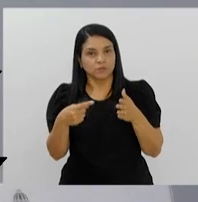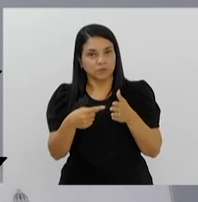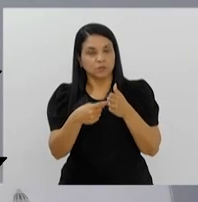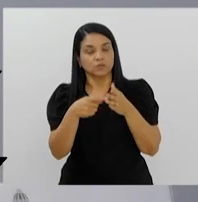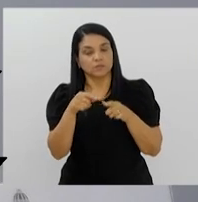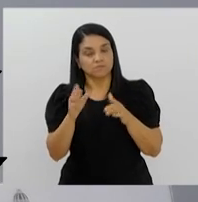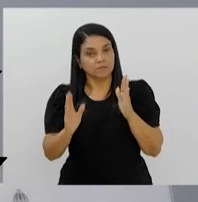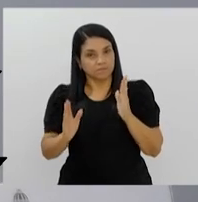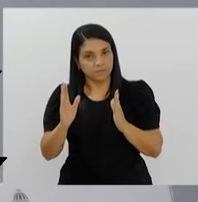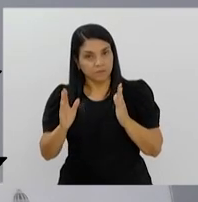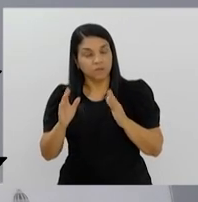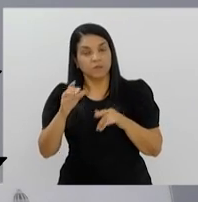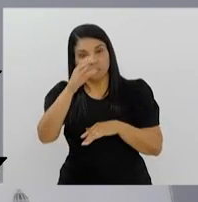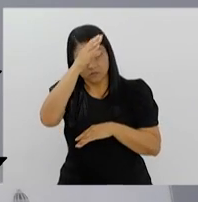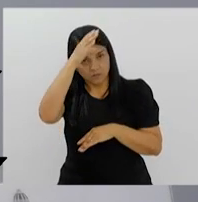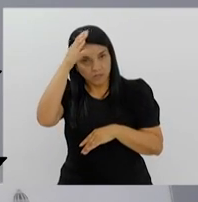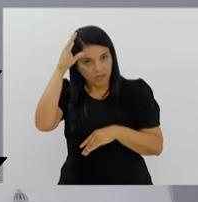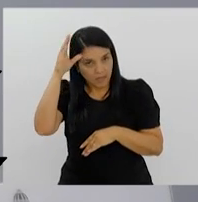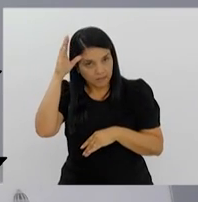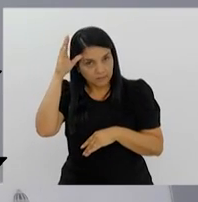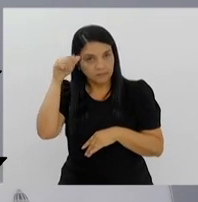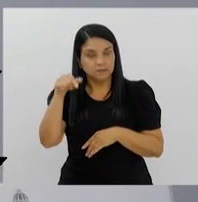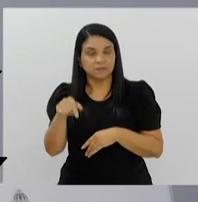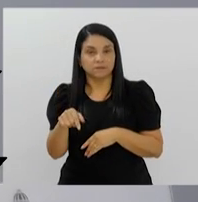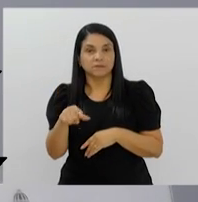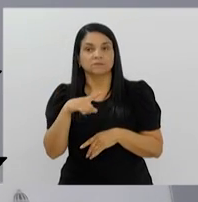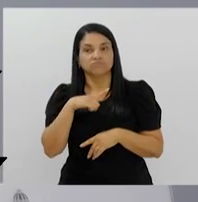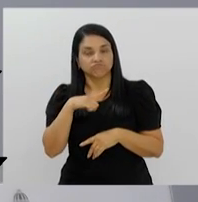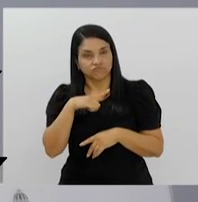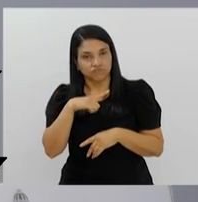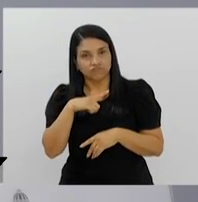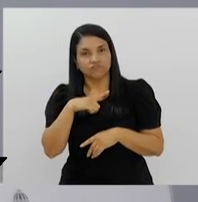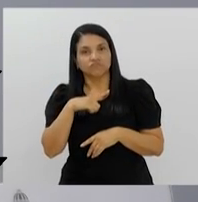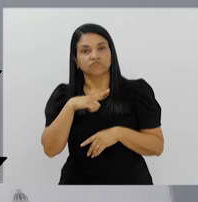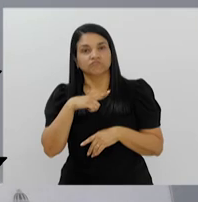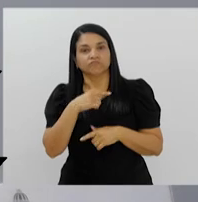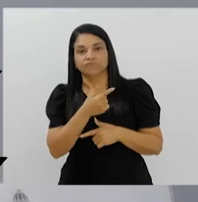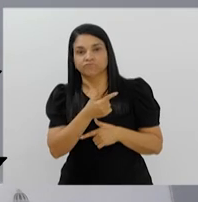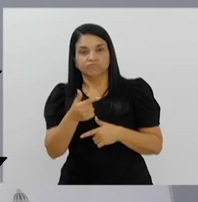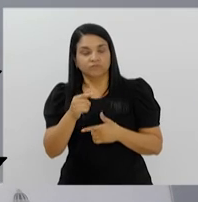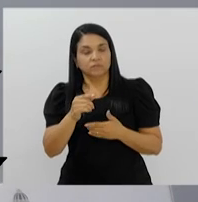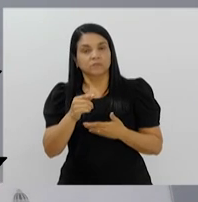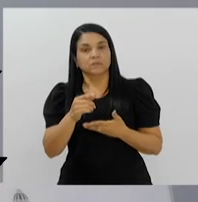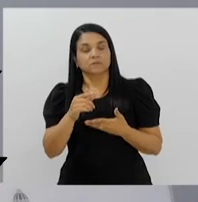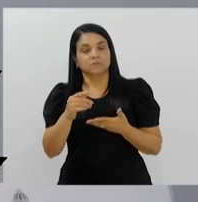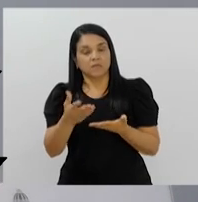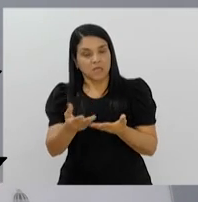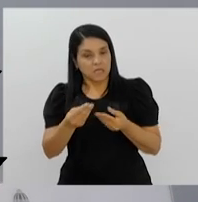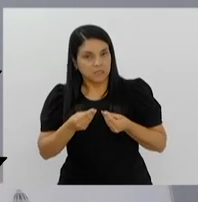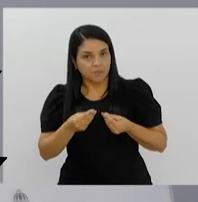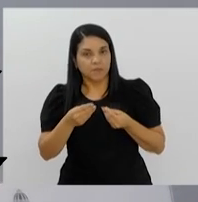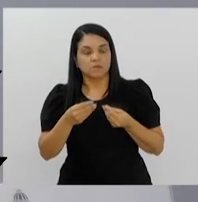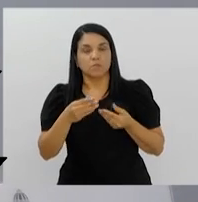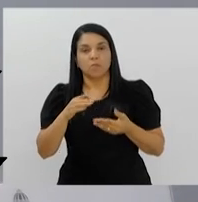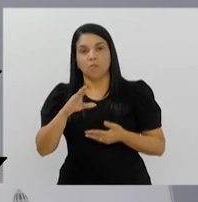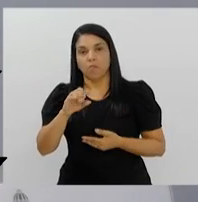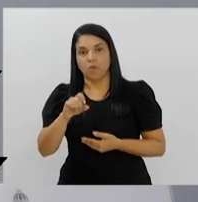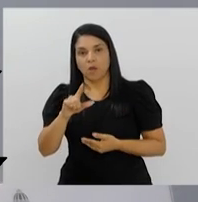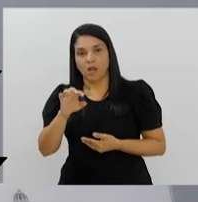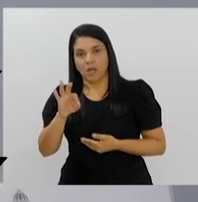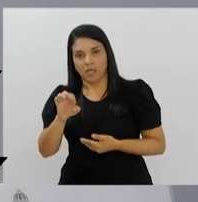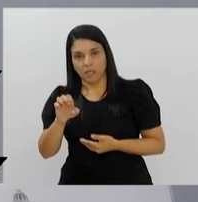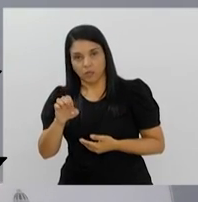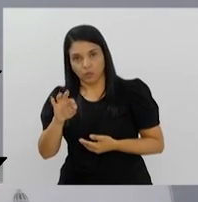que beneficiários que eventualmente não estavam recebendo boletos poderiam procurar os canais da